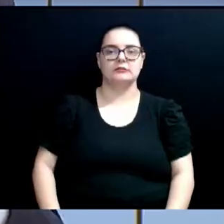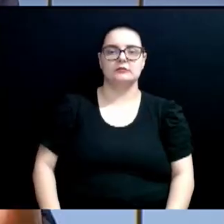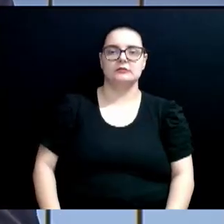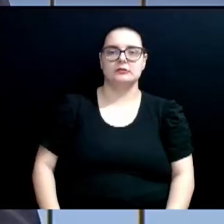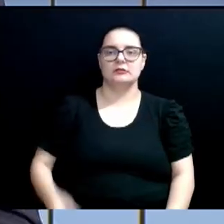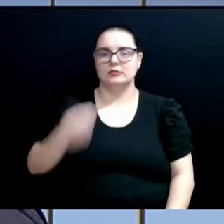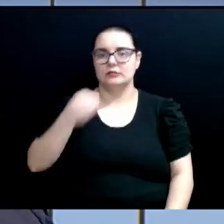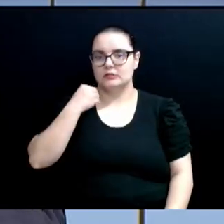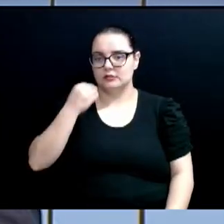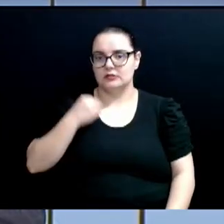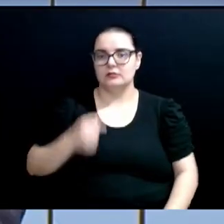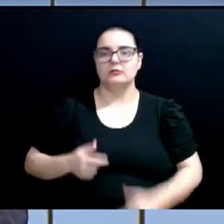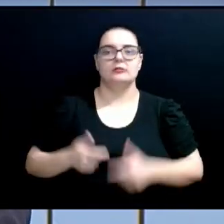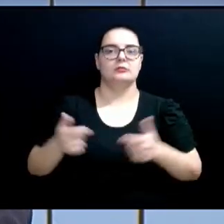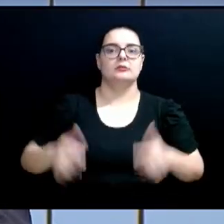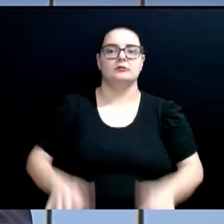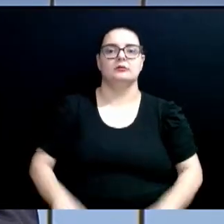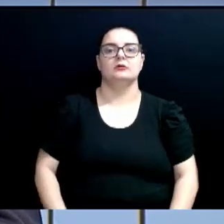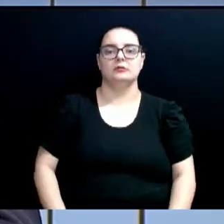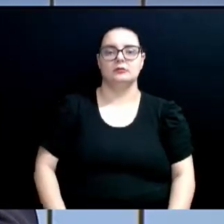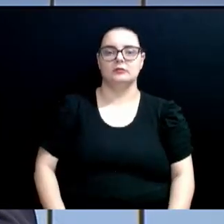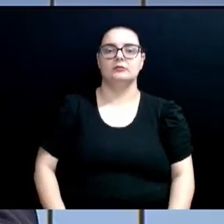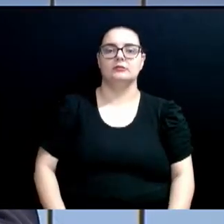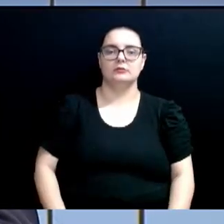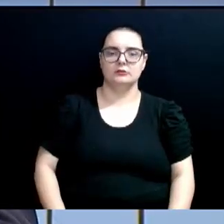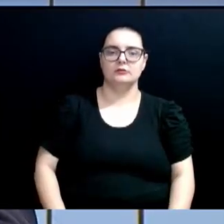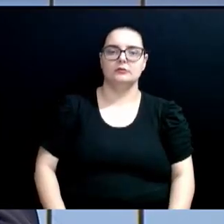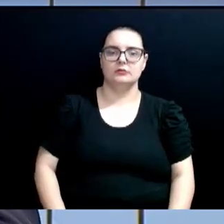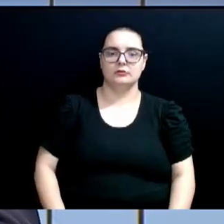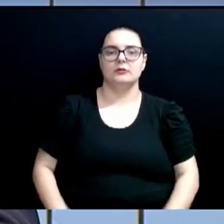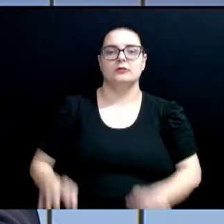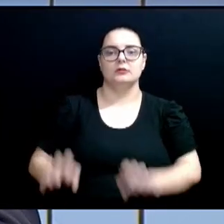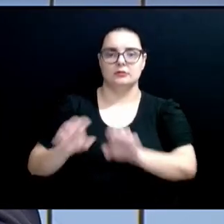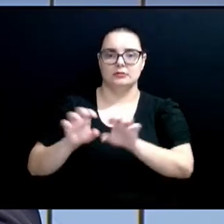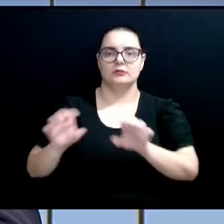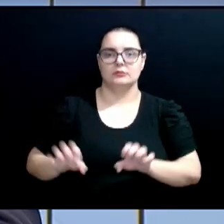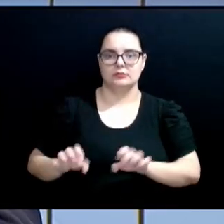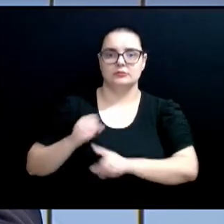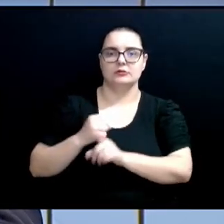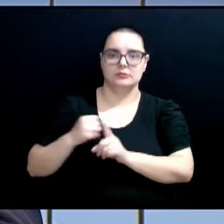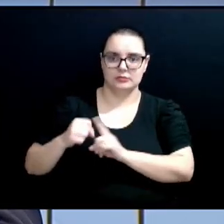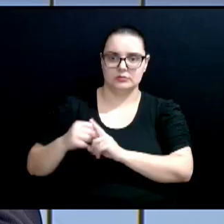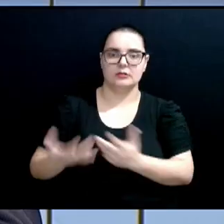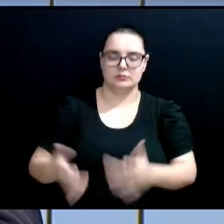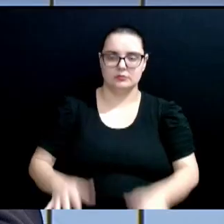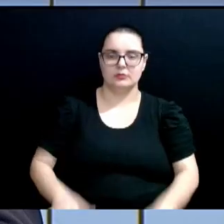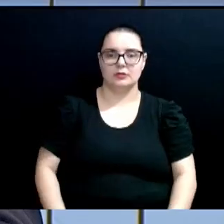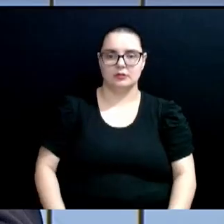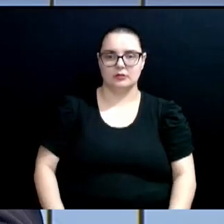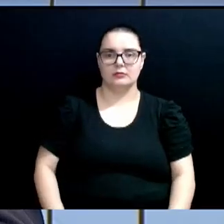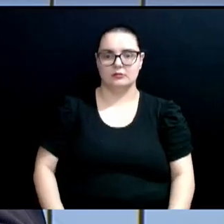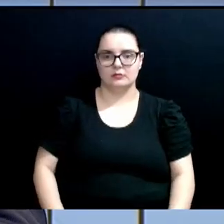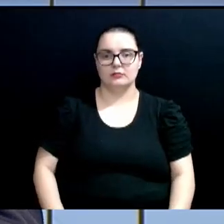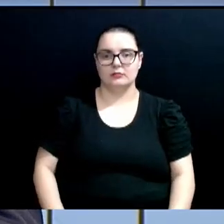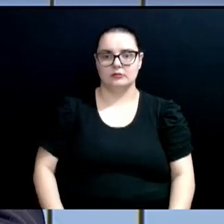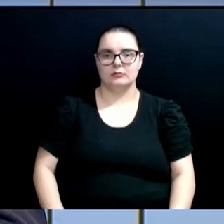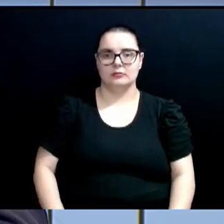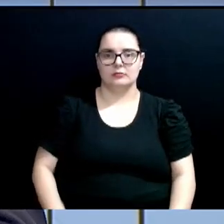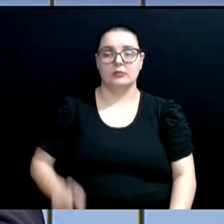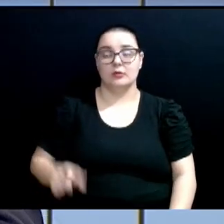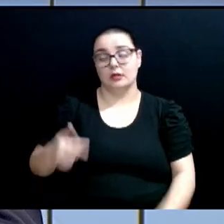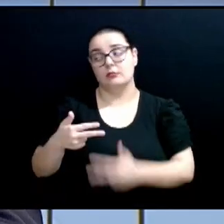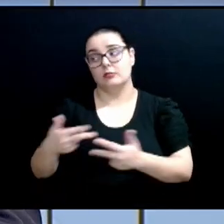e muito a estrutura social, né? Esse é um ponto, né?